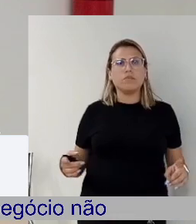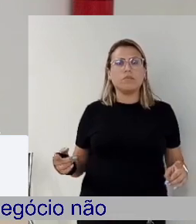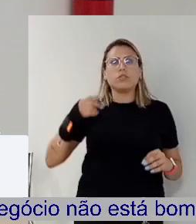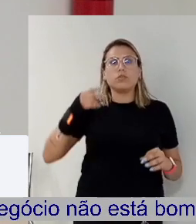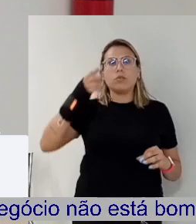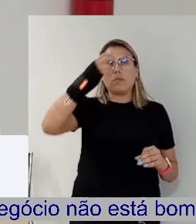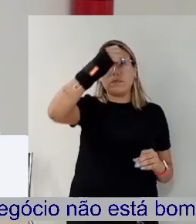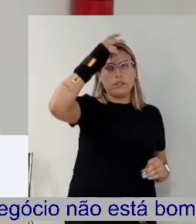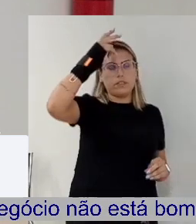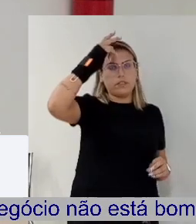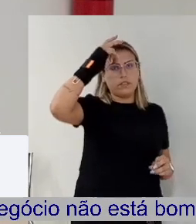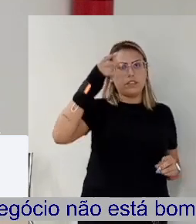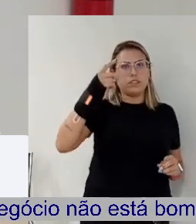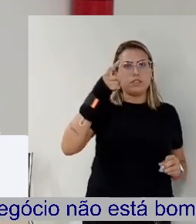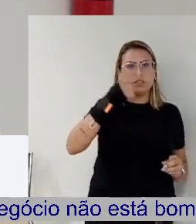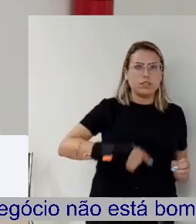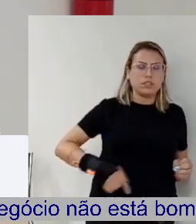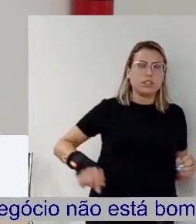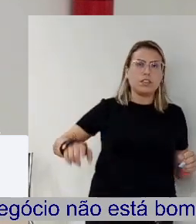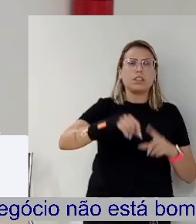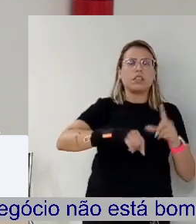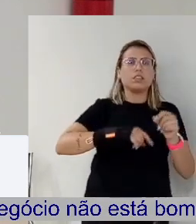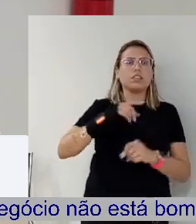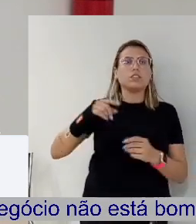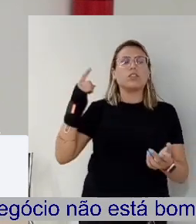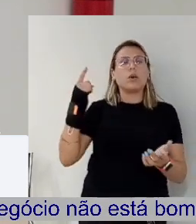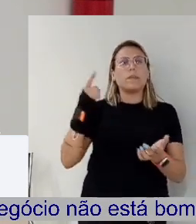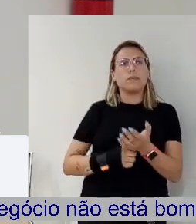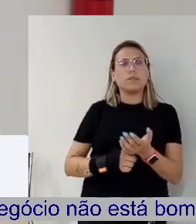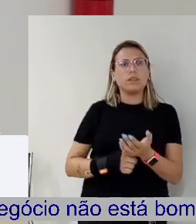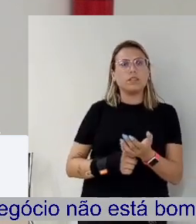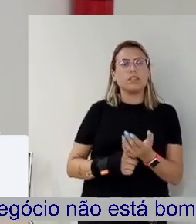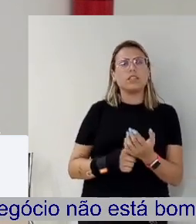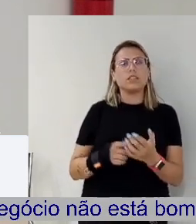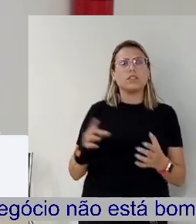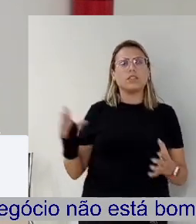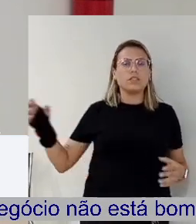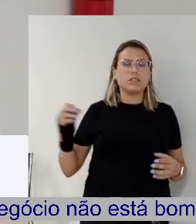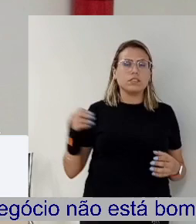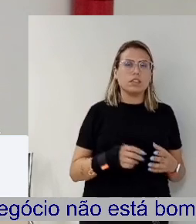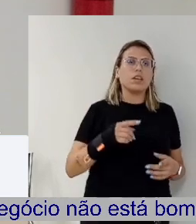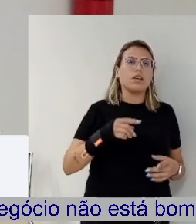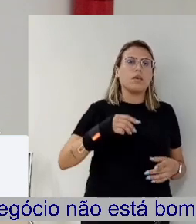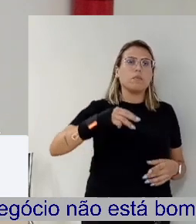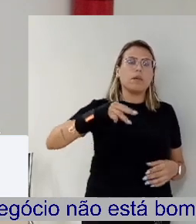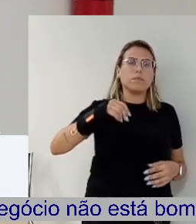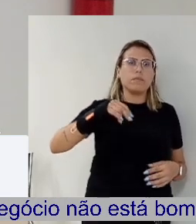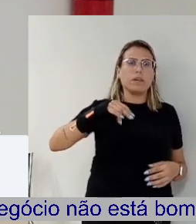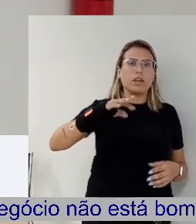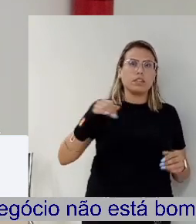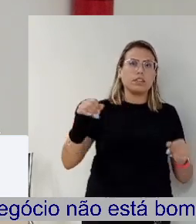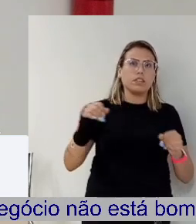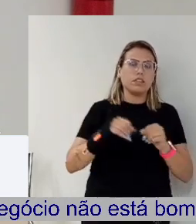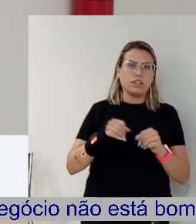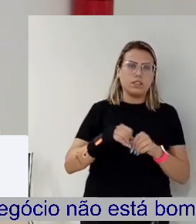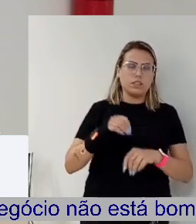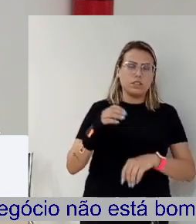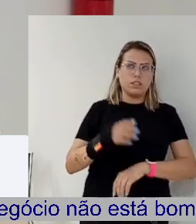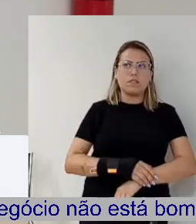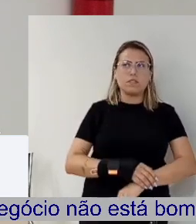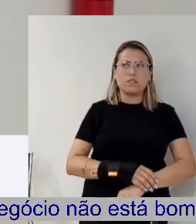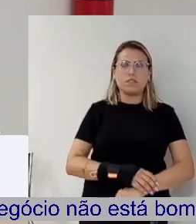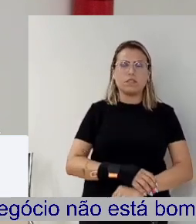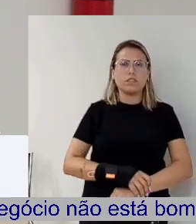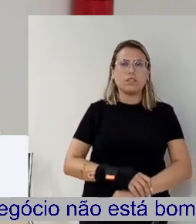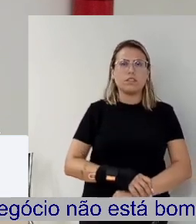ligou na frente desses catadores se comprometendo em contratar uma máquina e uma caçamba para ser feito o serviço lá já tem